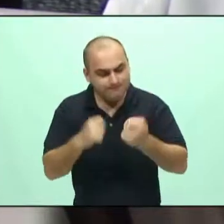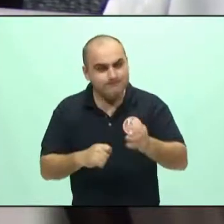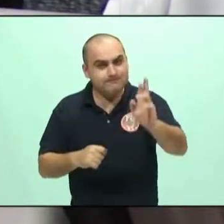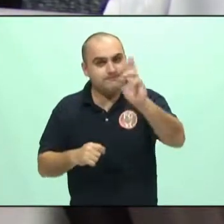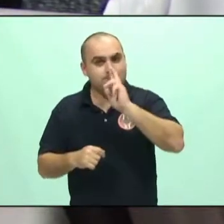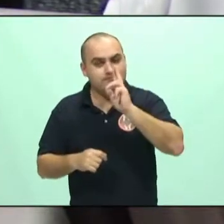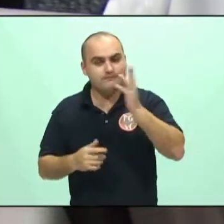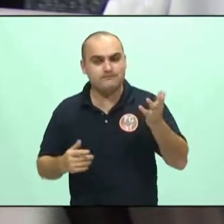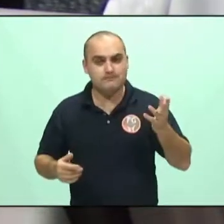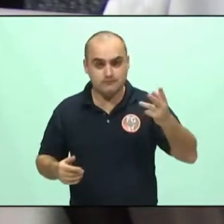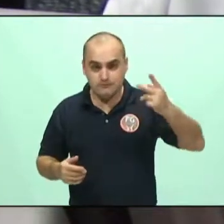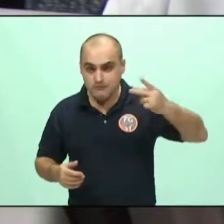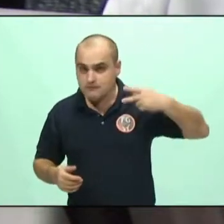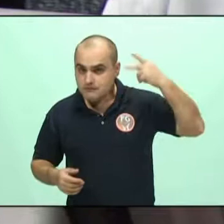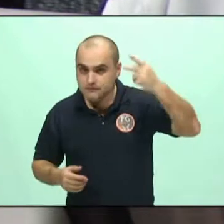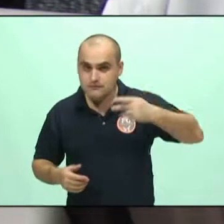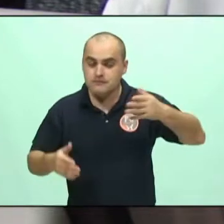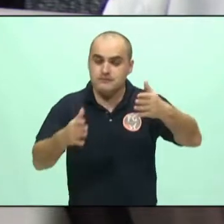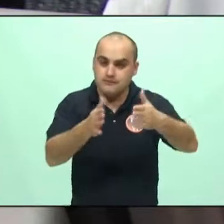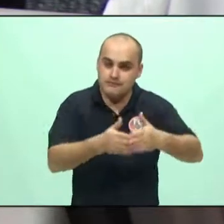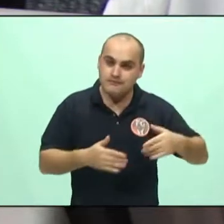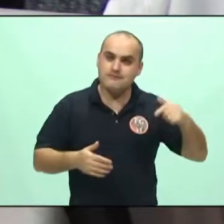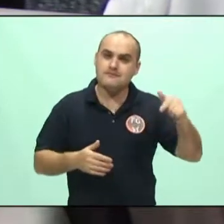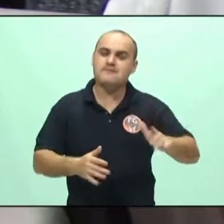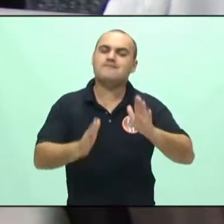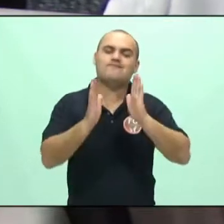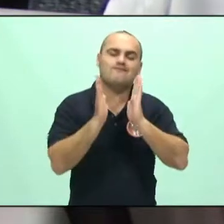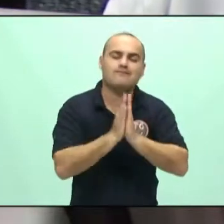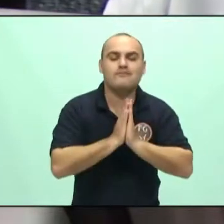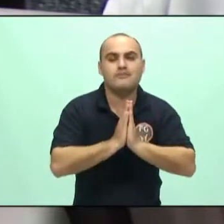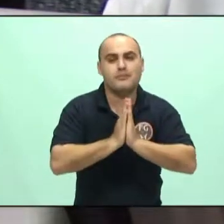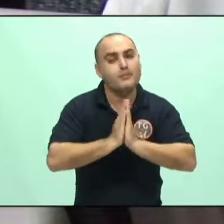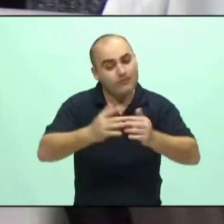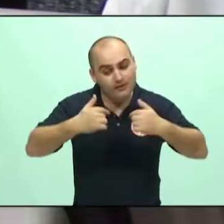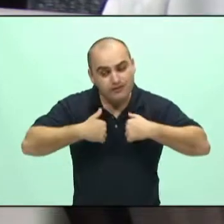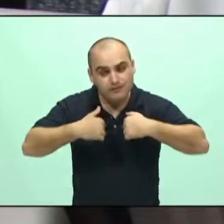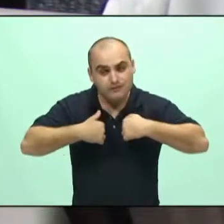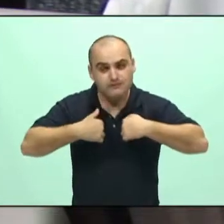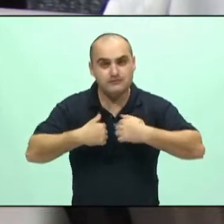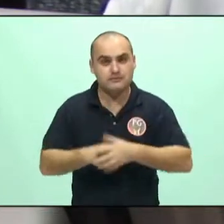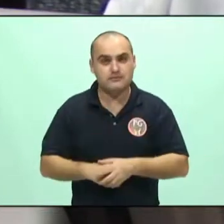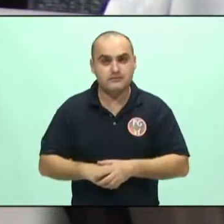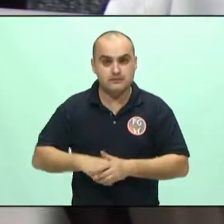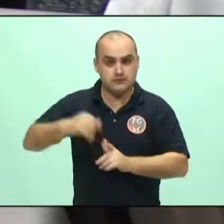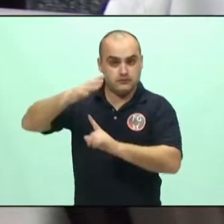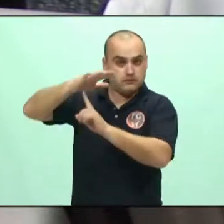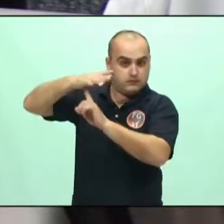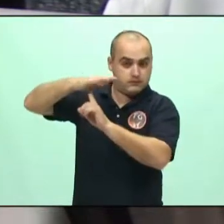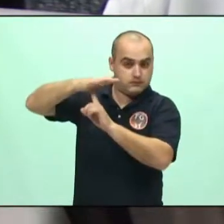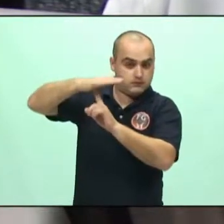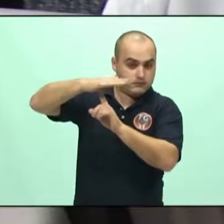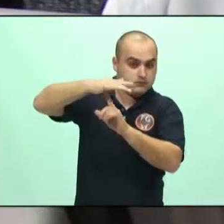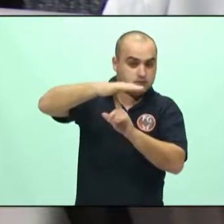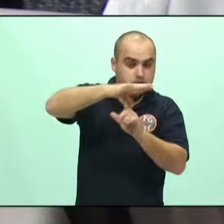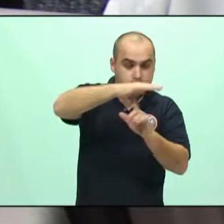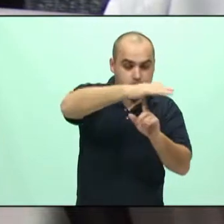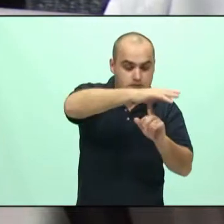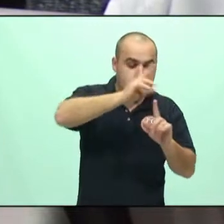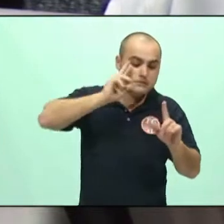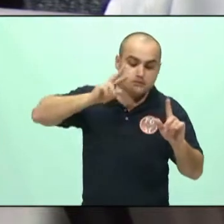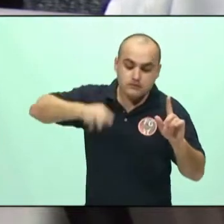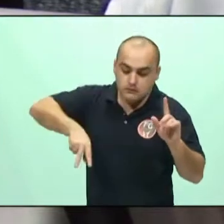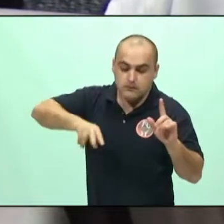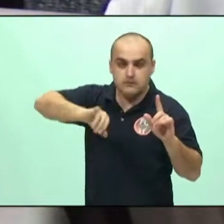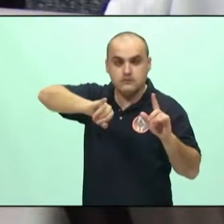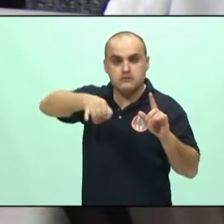menos uma resposta de um vereador que pede aqui encarecidamente passe com seu helicóptero em cima da Jorge Lacerda 18